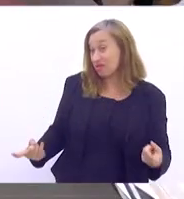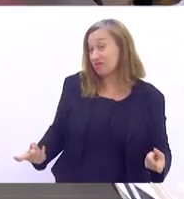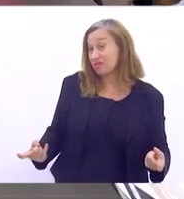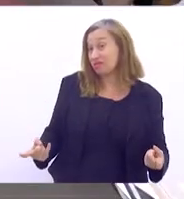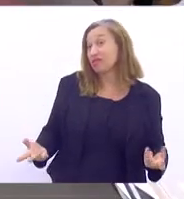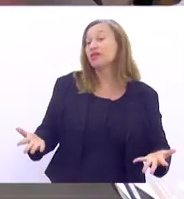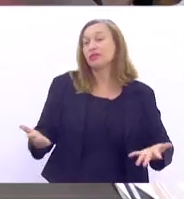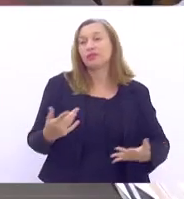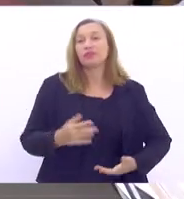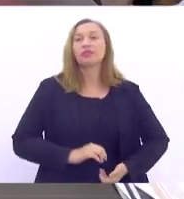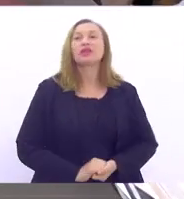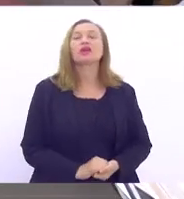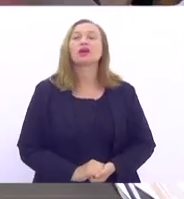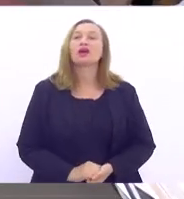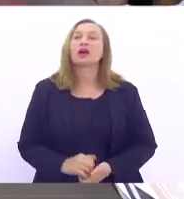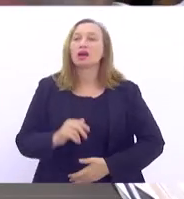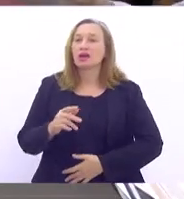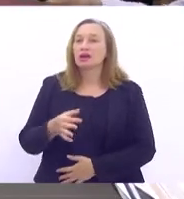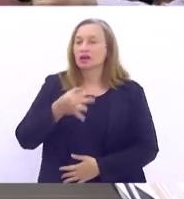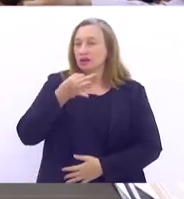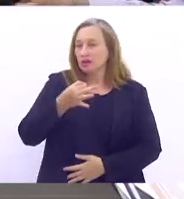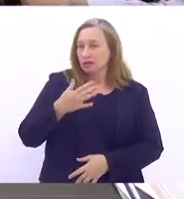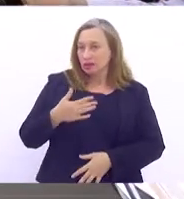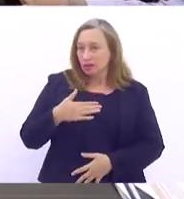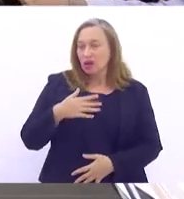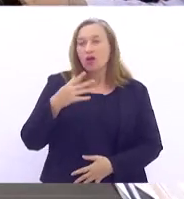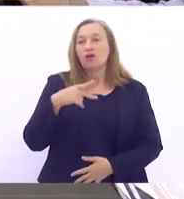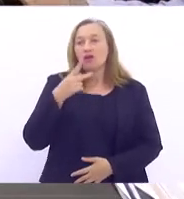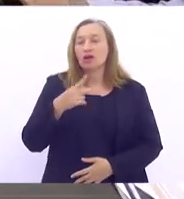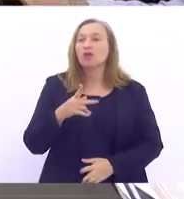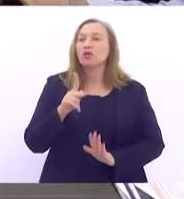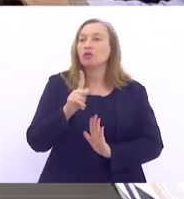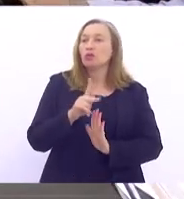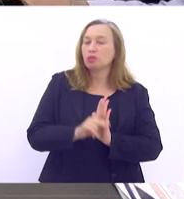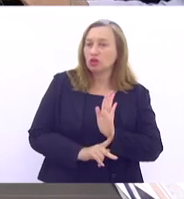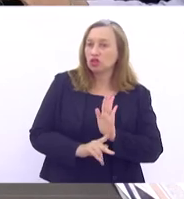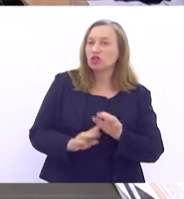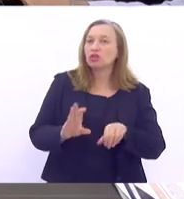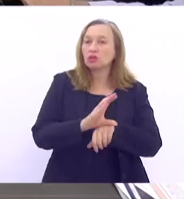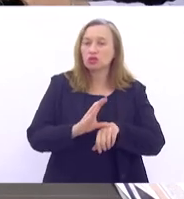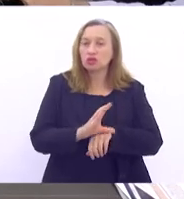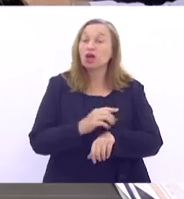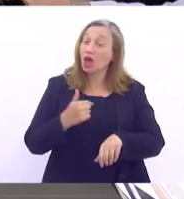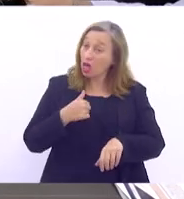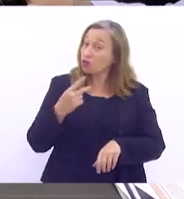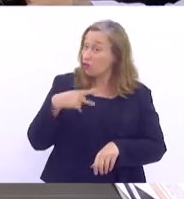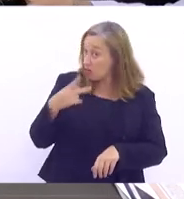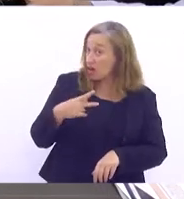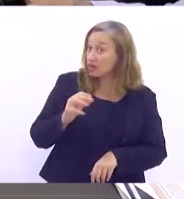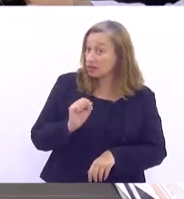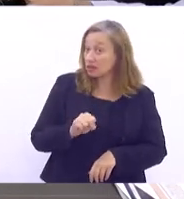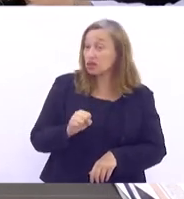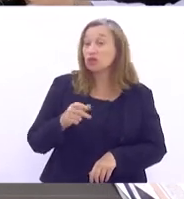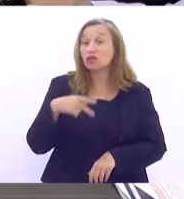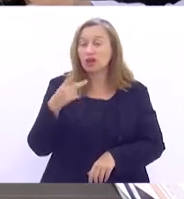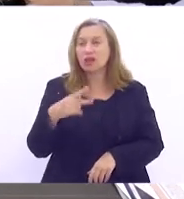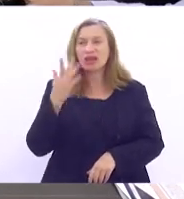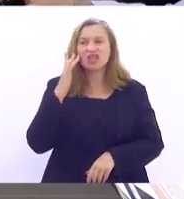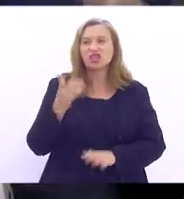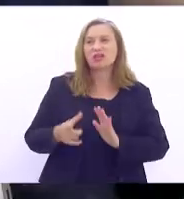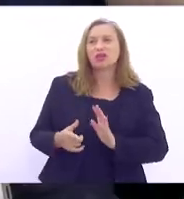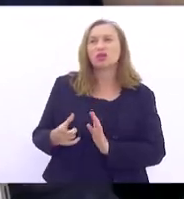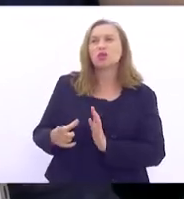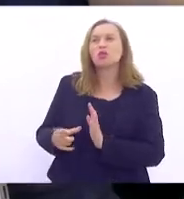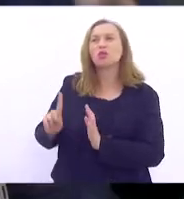antes, deputado, só esclarecer a minha posição, porque eu falei que acho que o projeto é constitucional e sou favorável. Não, eu estou reforçando. Eu só ponderei que achava que o anterior